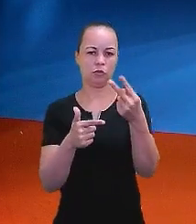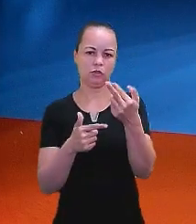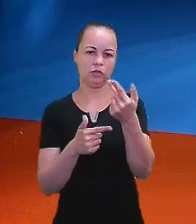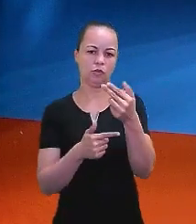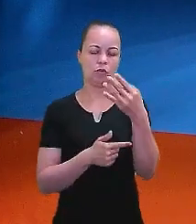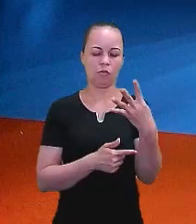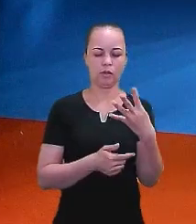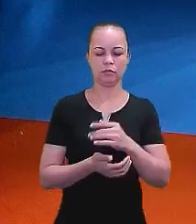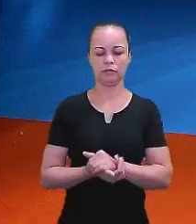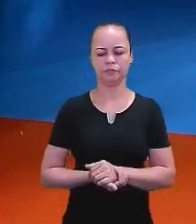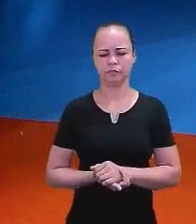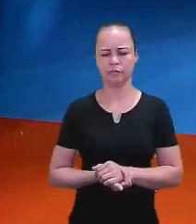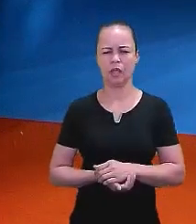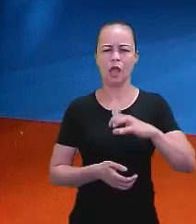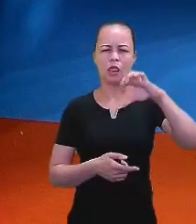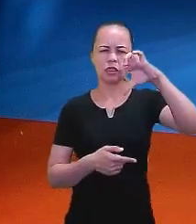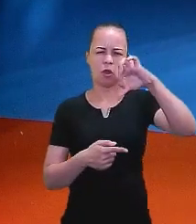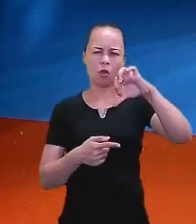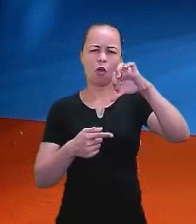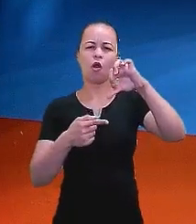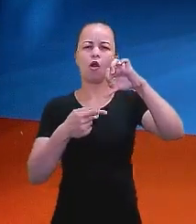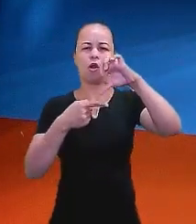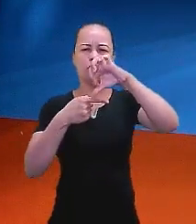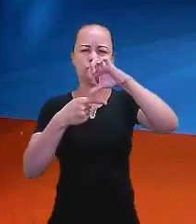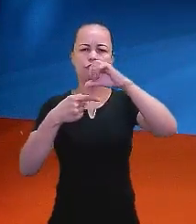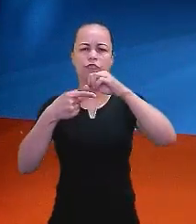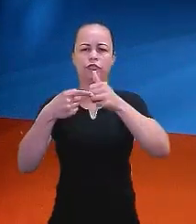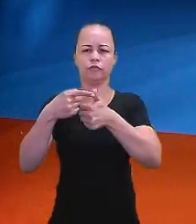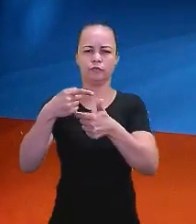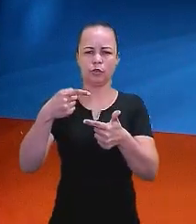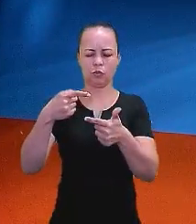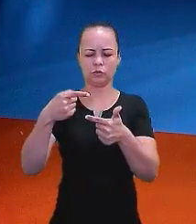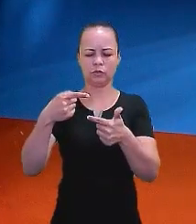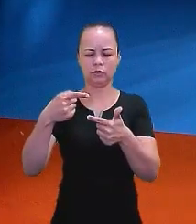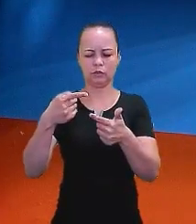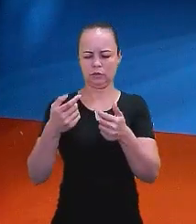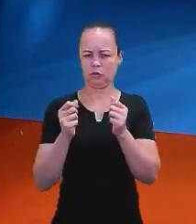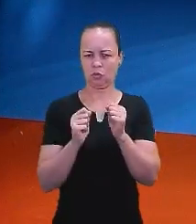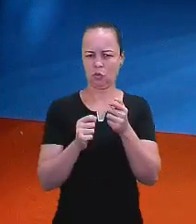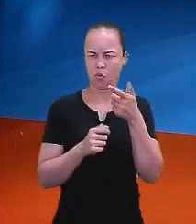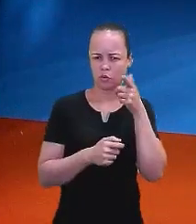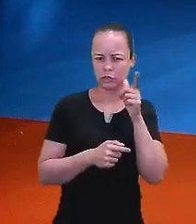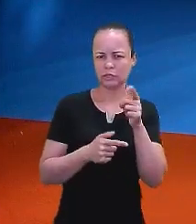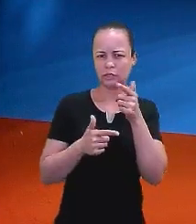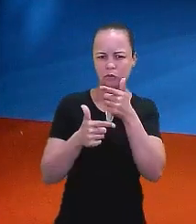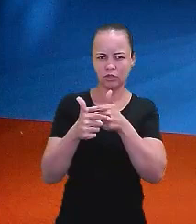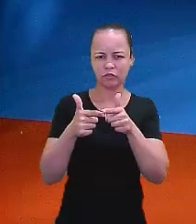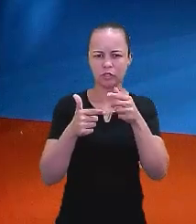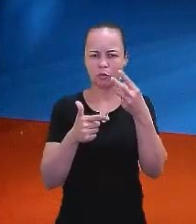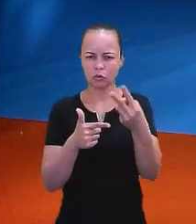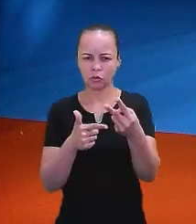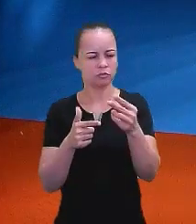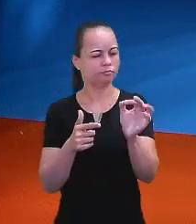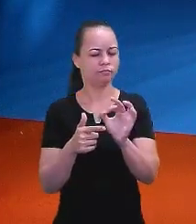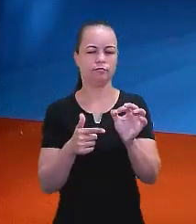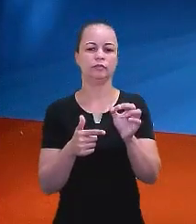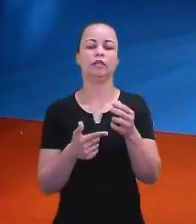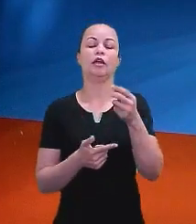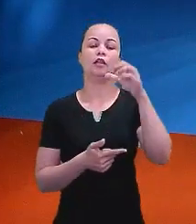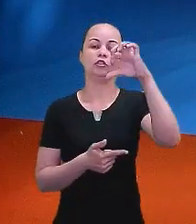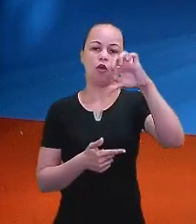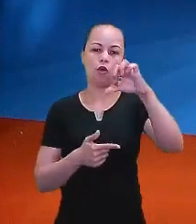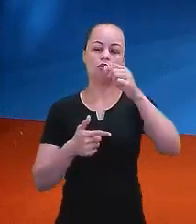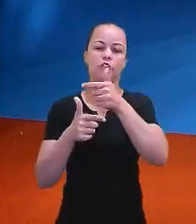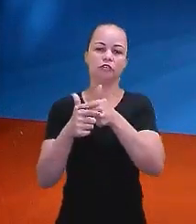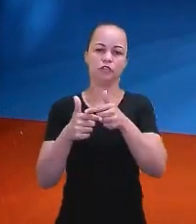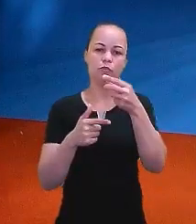9/12. Será, professora, que é equivalente a outra? Eu não consigo dividir por 2, mas eu consigo dividir por 3. 9 dividido por 3